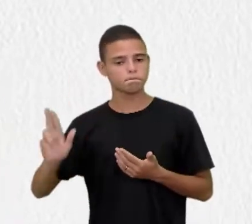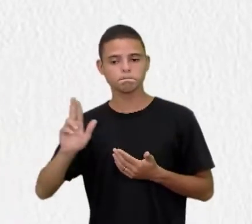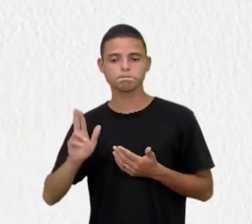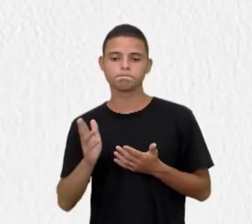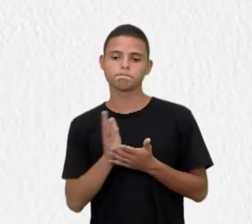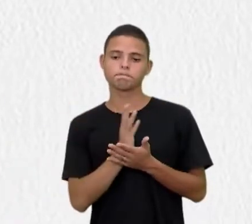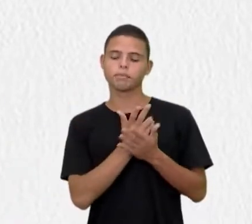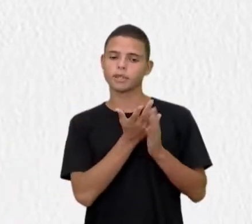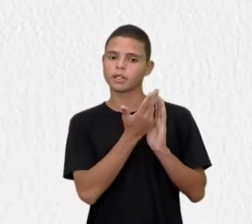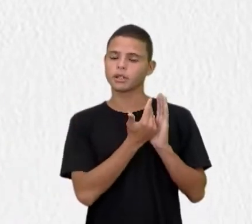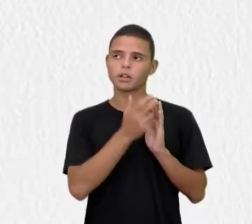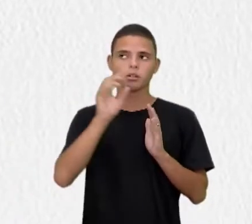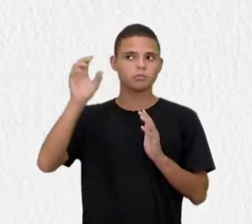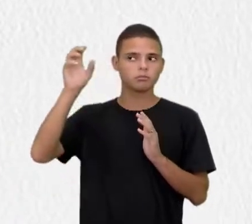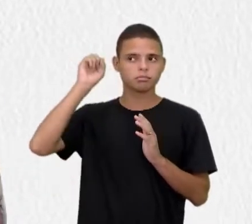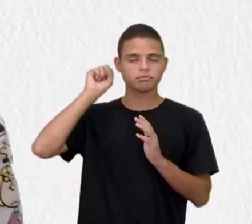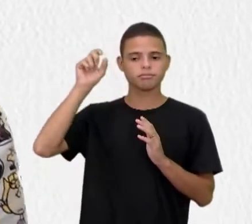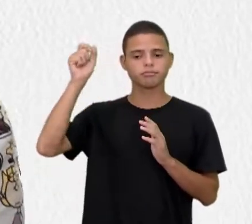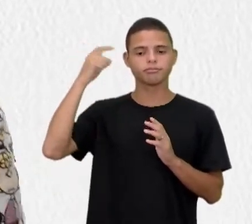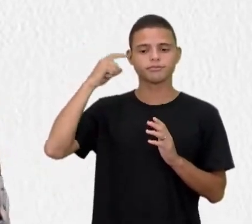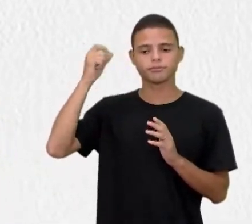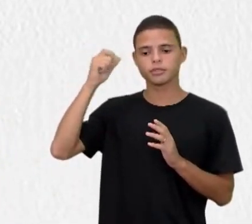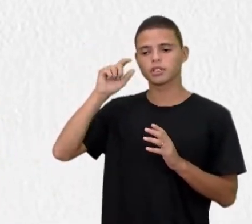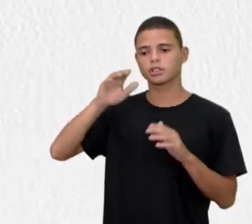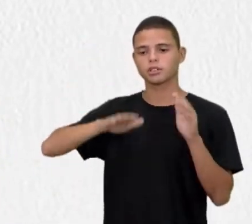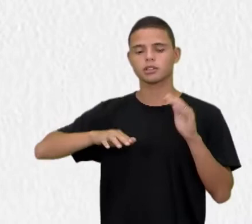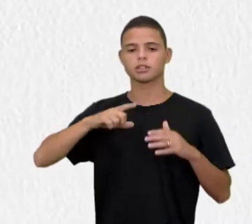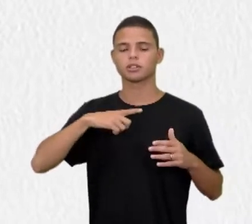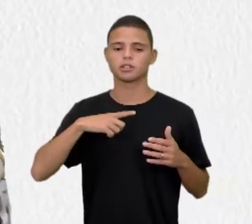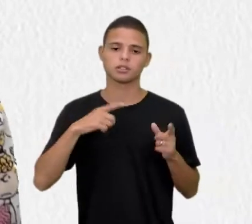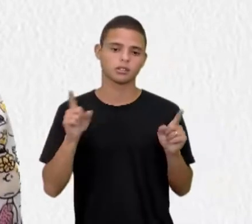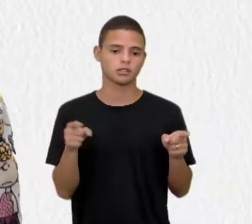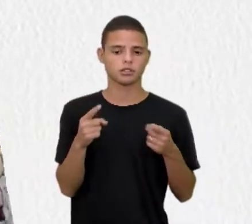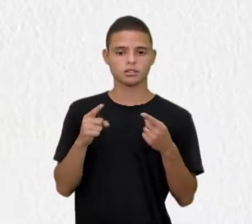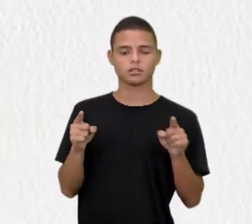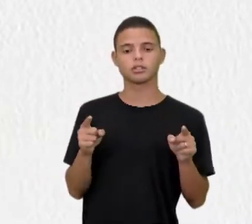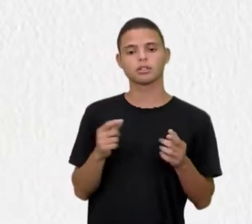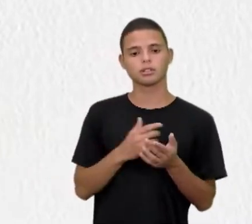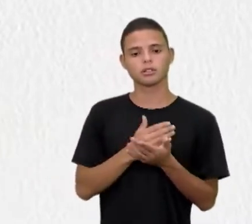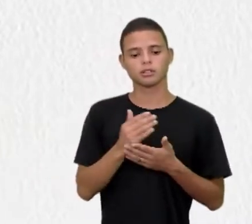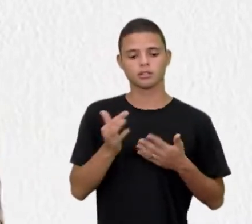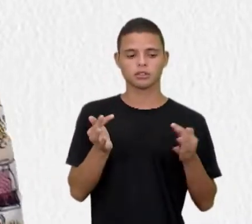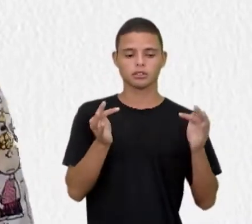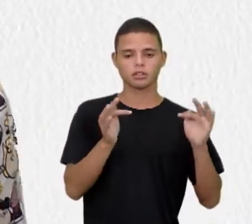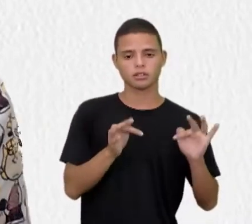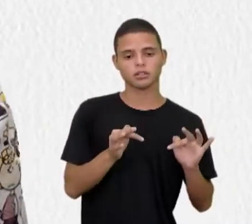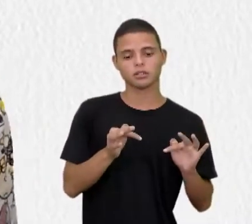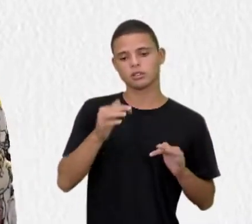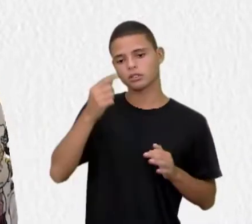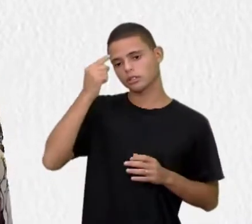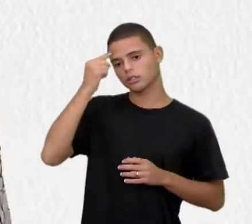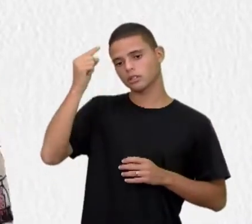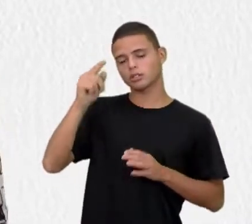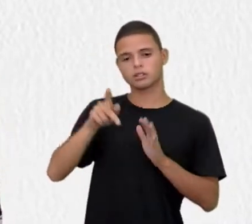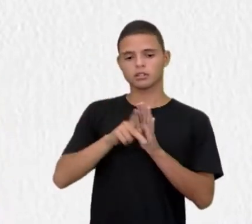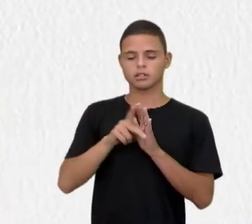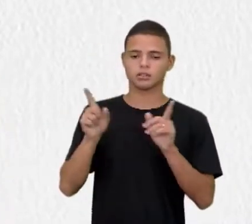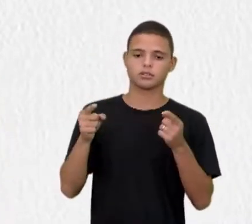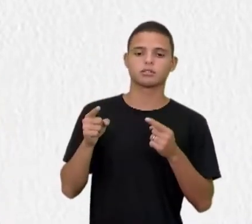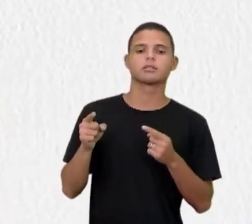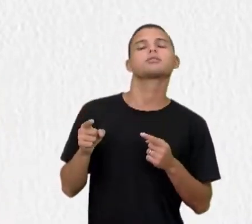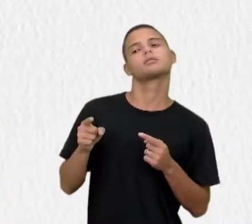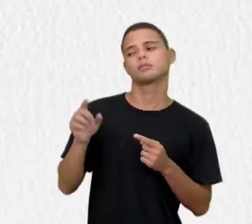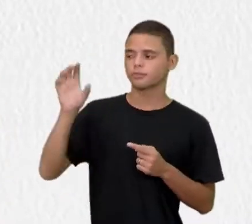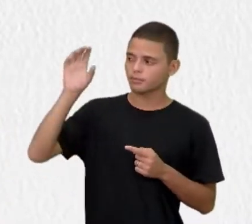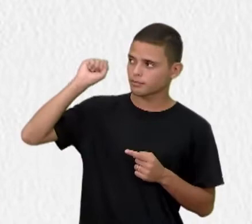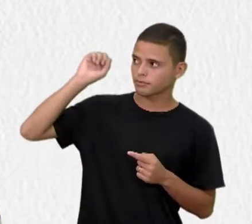elementos sonoros. A gente sempre está colocando aqui uma música no início da aula, no final da aula, para a gente pensar nos elementos sonoros. Mas vocês já pensaram que